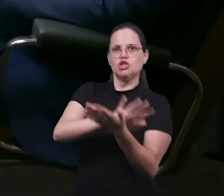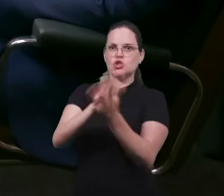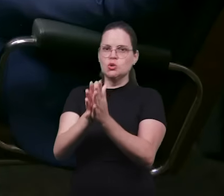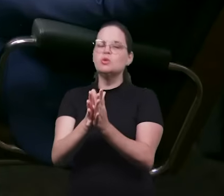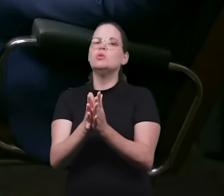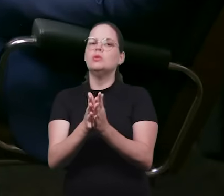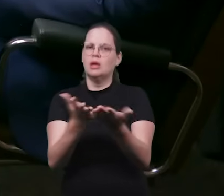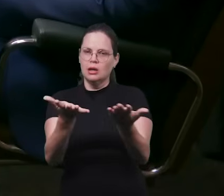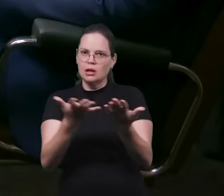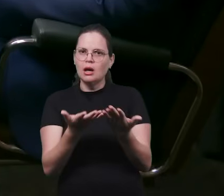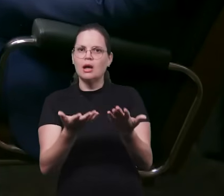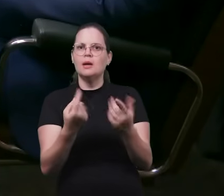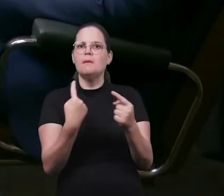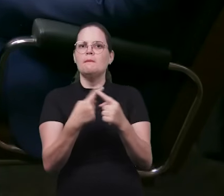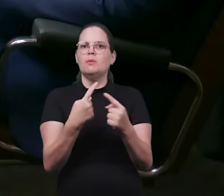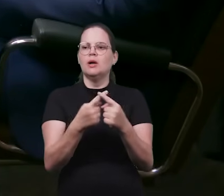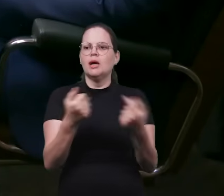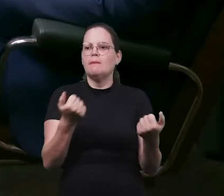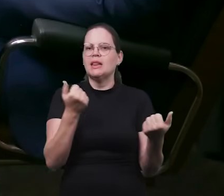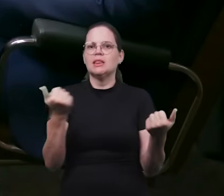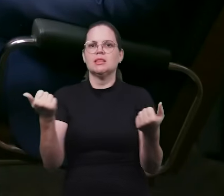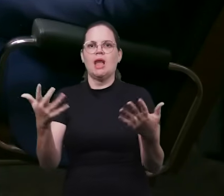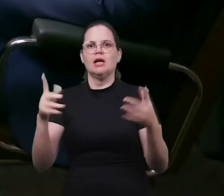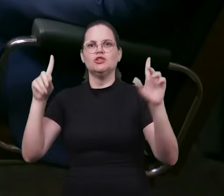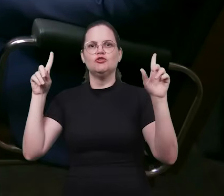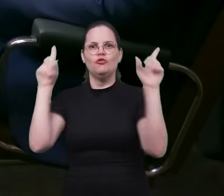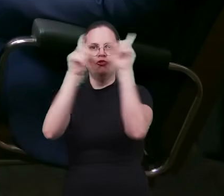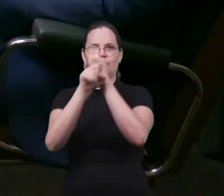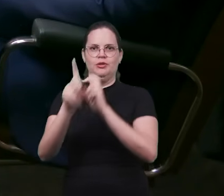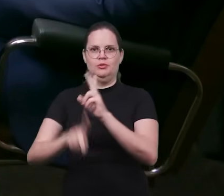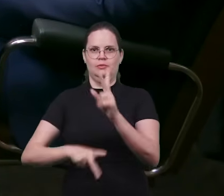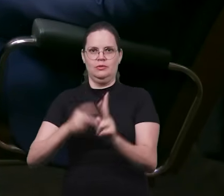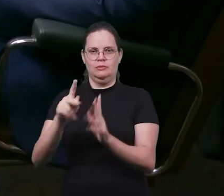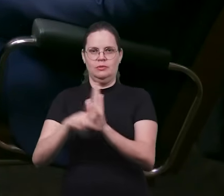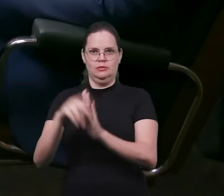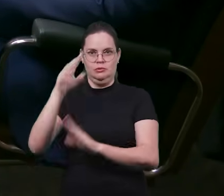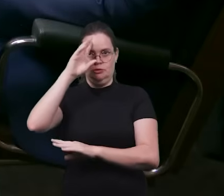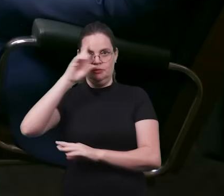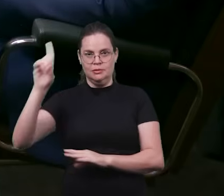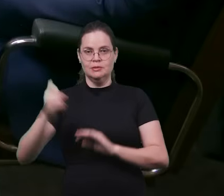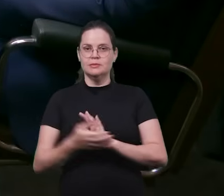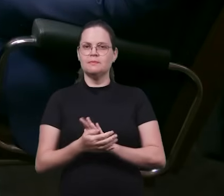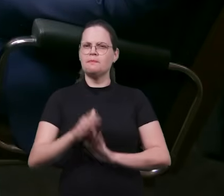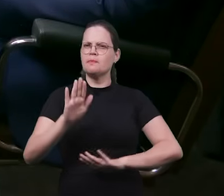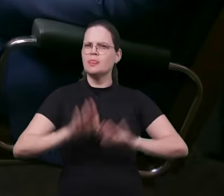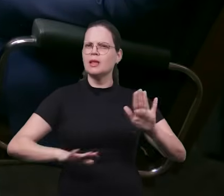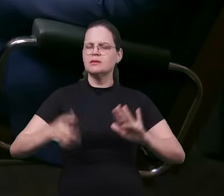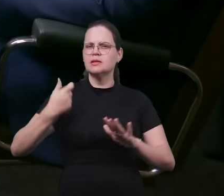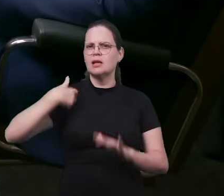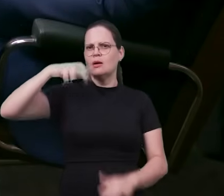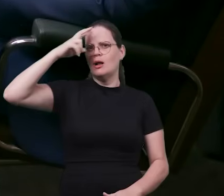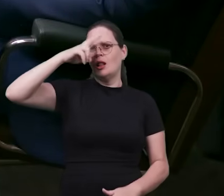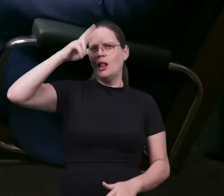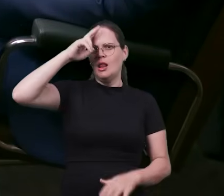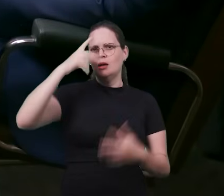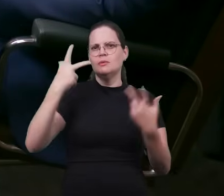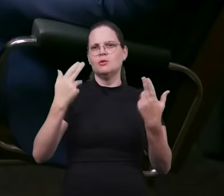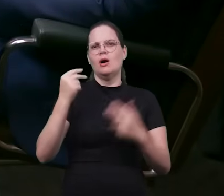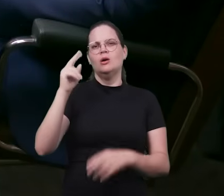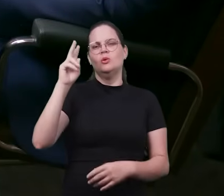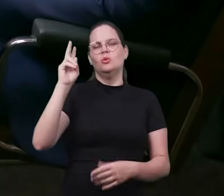e para criar dificuldade para o povo de Deus. E às vezes isso daí me faz lembrar muito Abacuque,